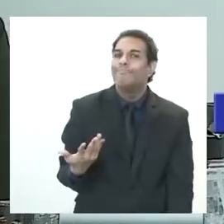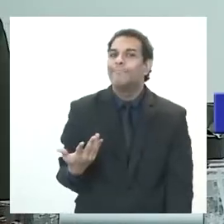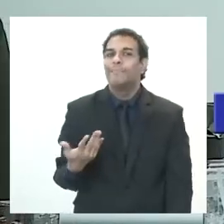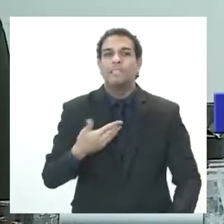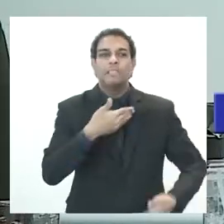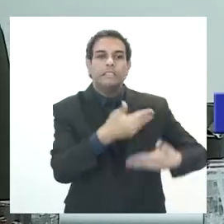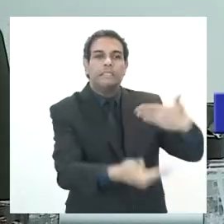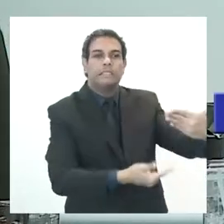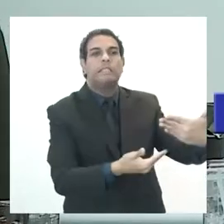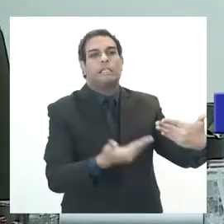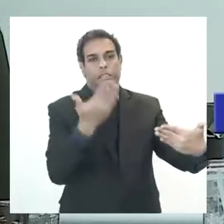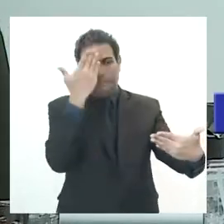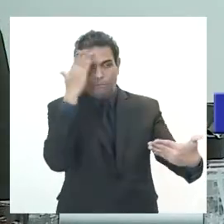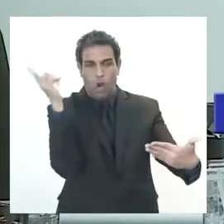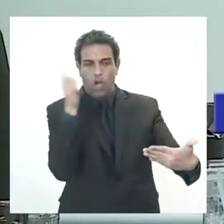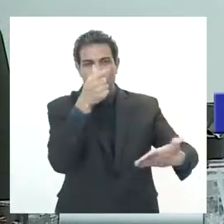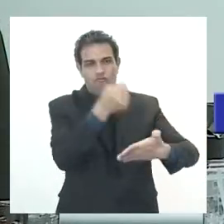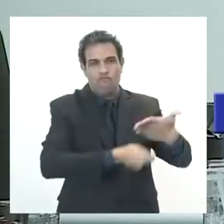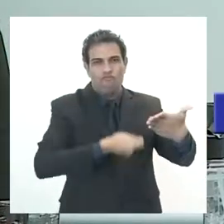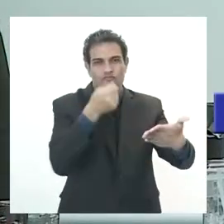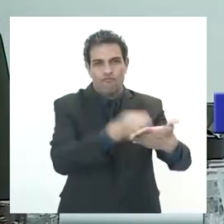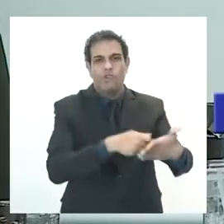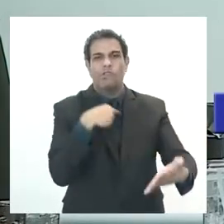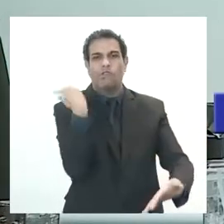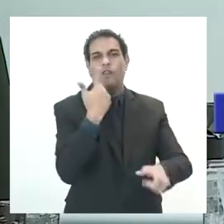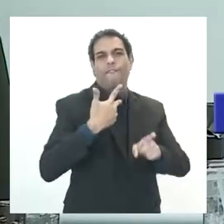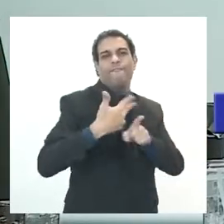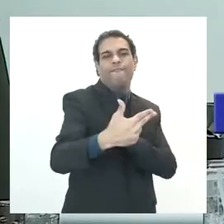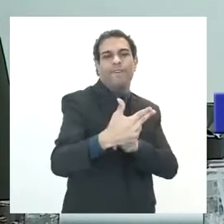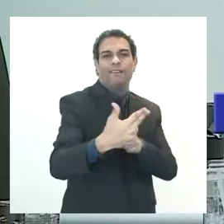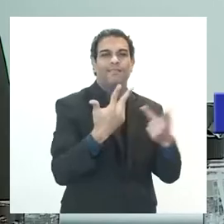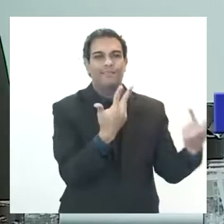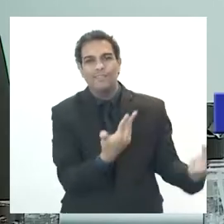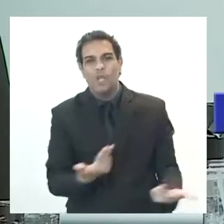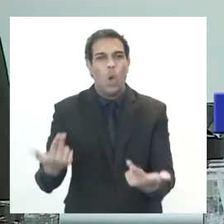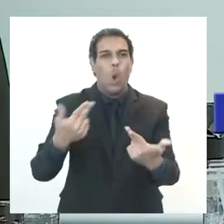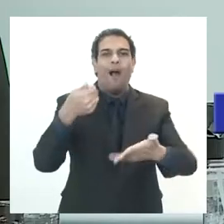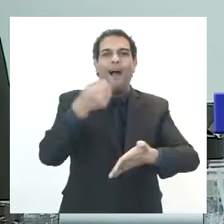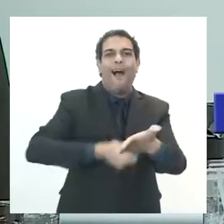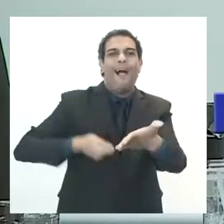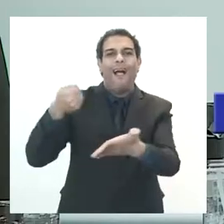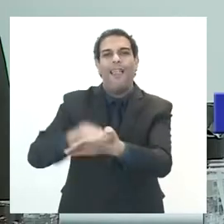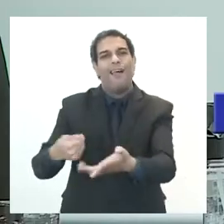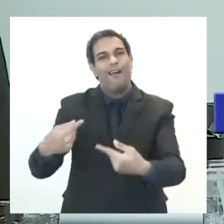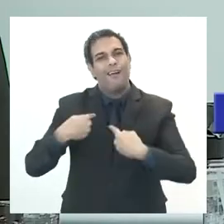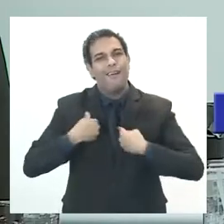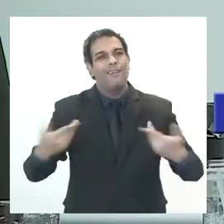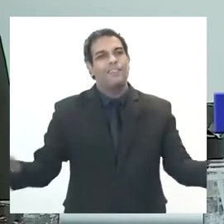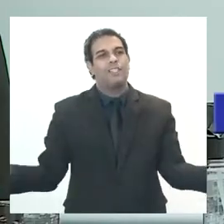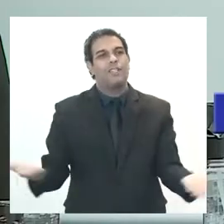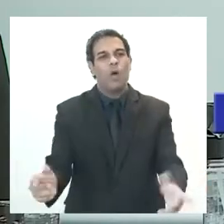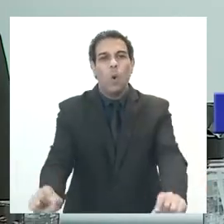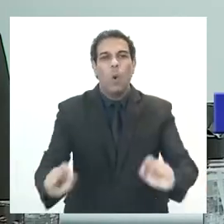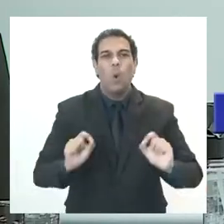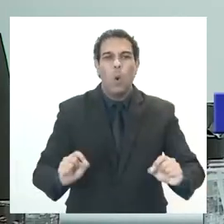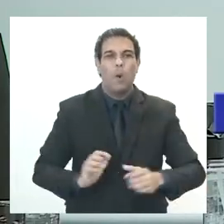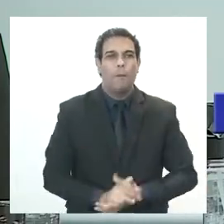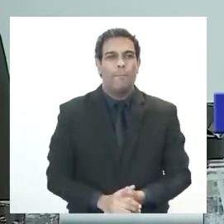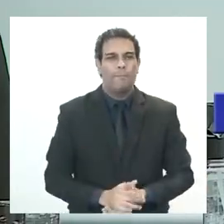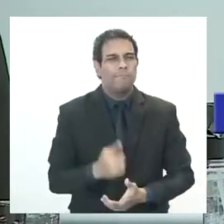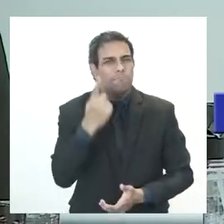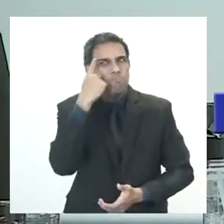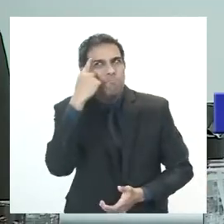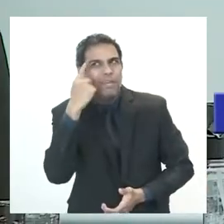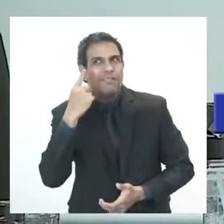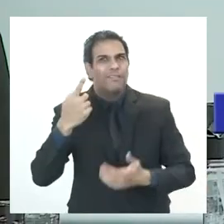frente mas a gente sabe correr atrás e a gente vai vencer essa luta então basicamente é isso que eu queria colocar deixa eu ver se tem